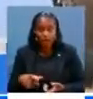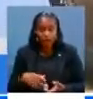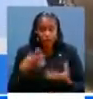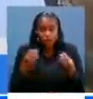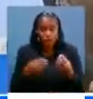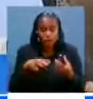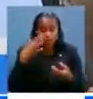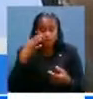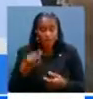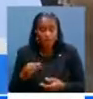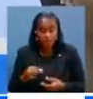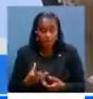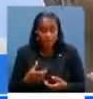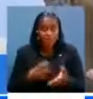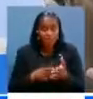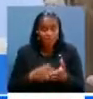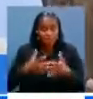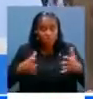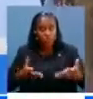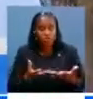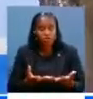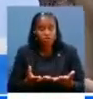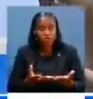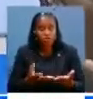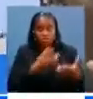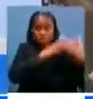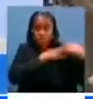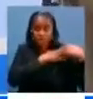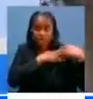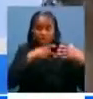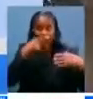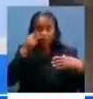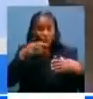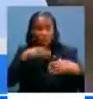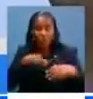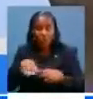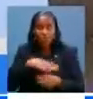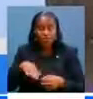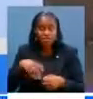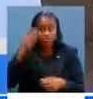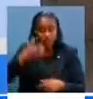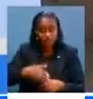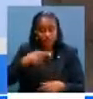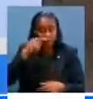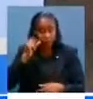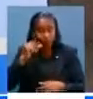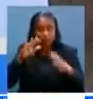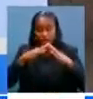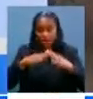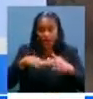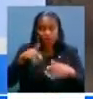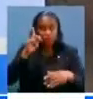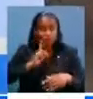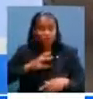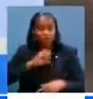a necessidade de maior responsabilidade paternal, quer dizer, uma ação direta do pai em casa, com as